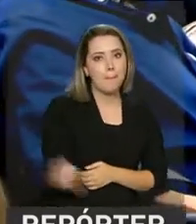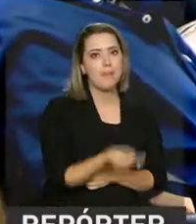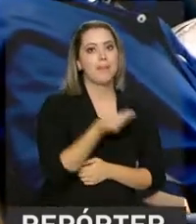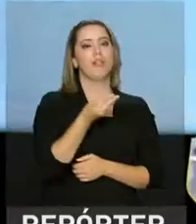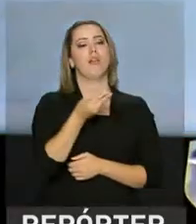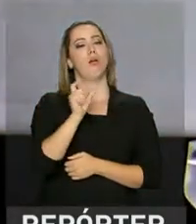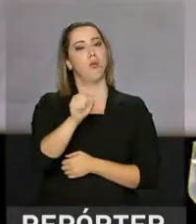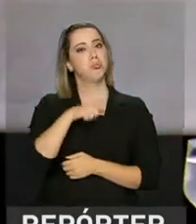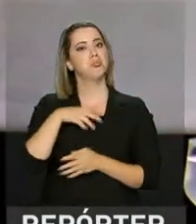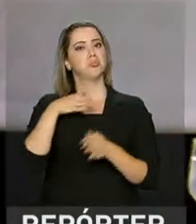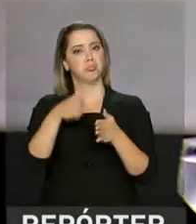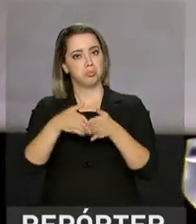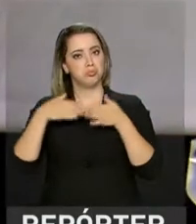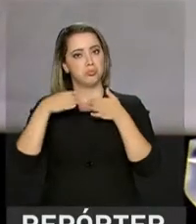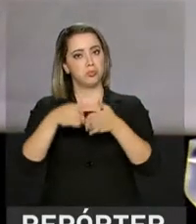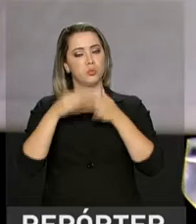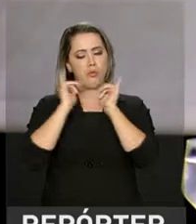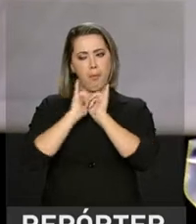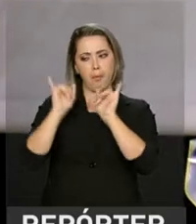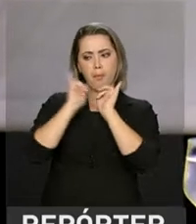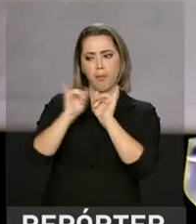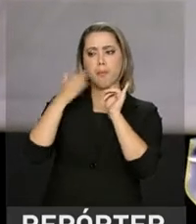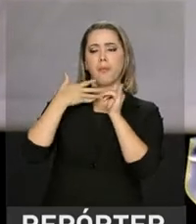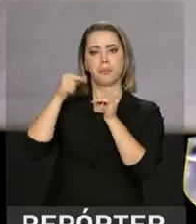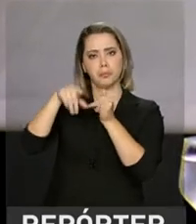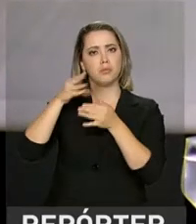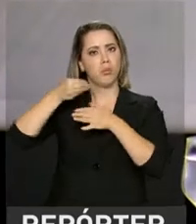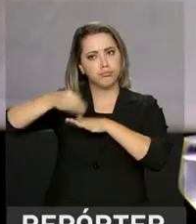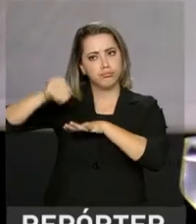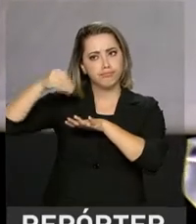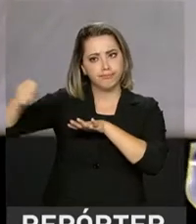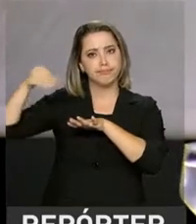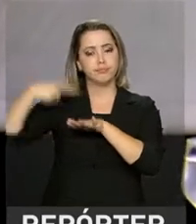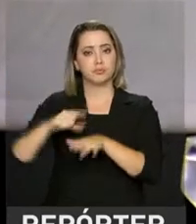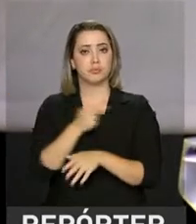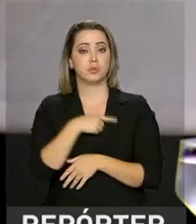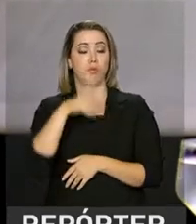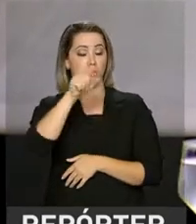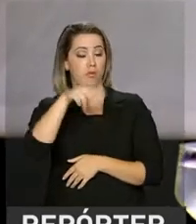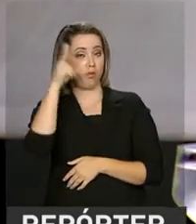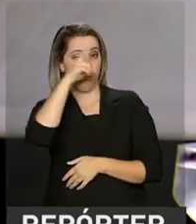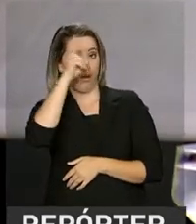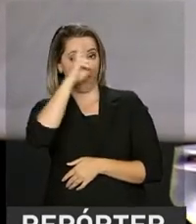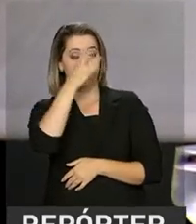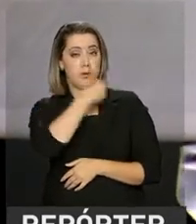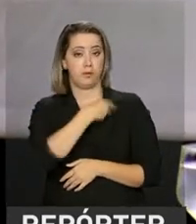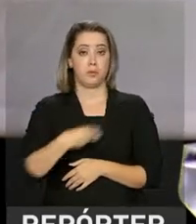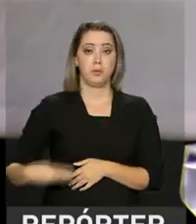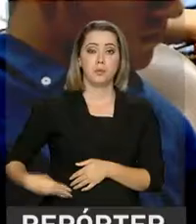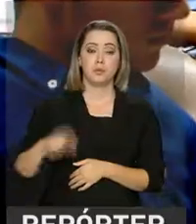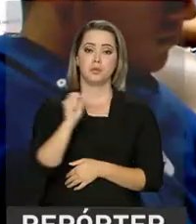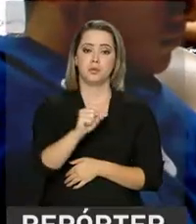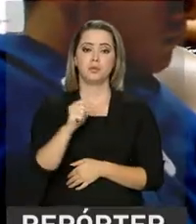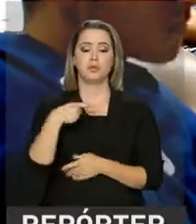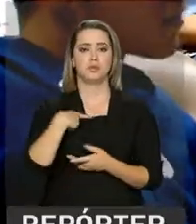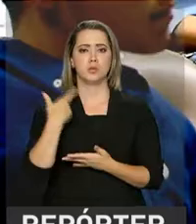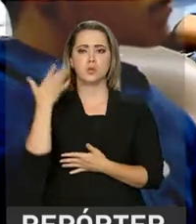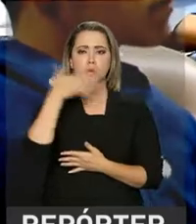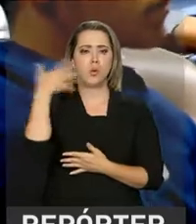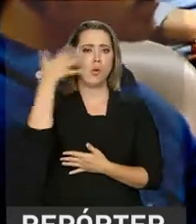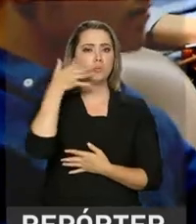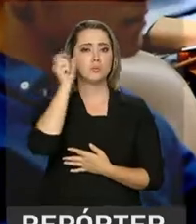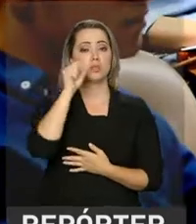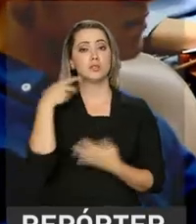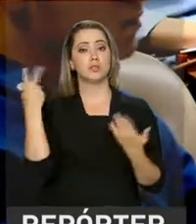governo federal foram lembrados pelo ministro da transparência fiscalização e controladoria geral da união durante evento